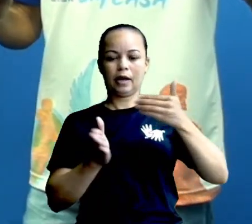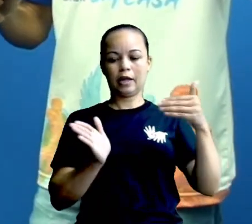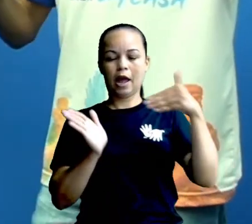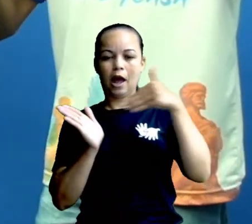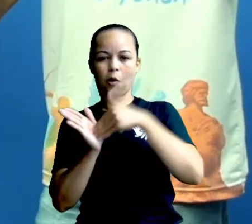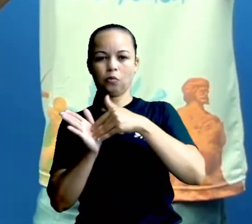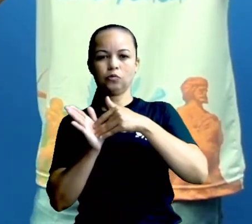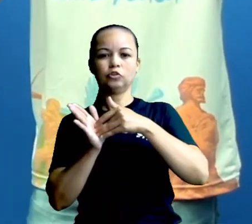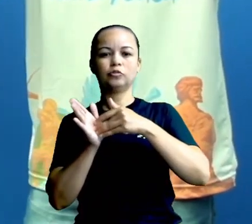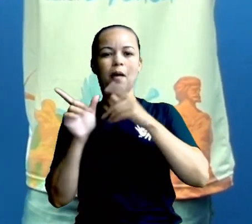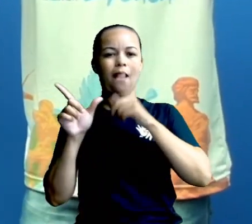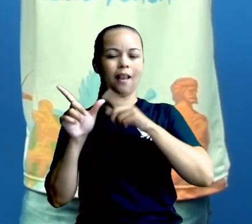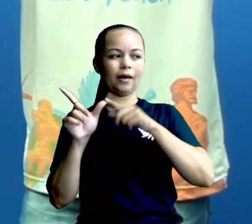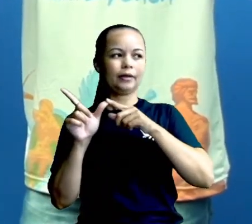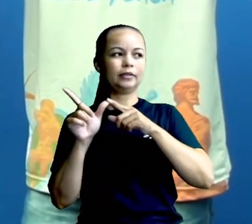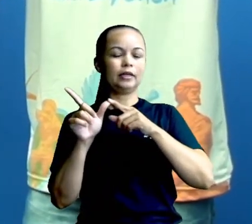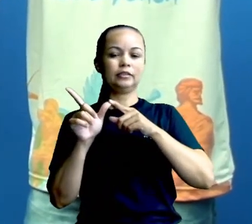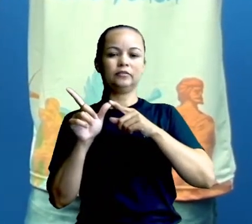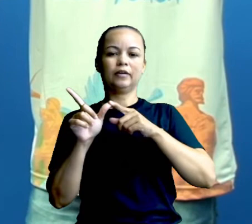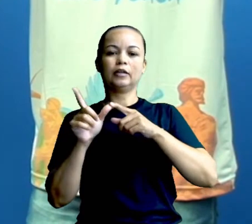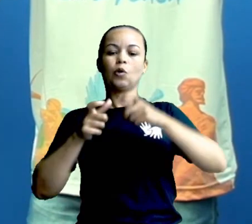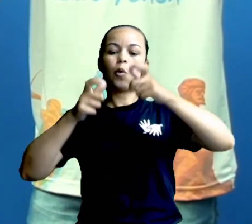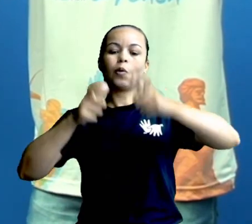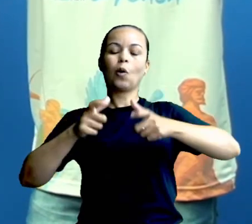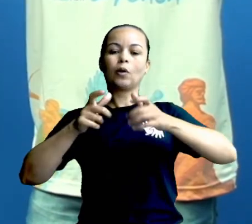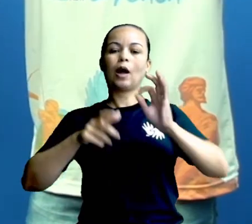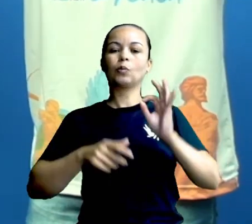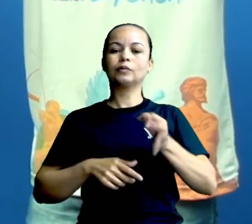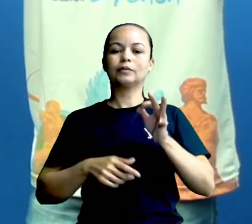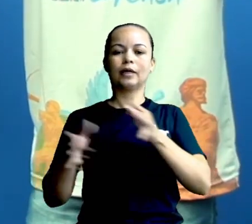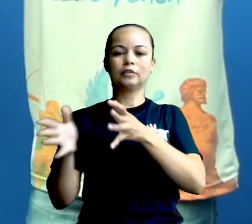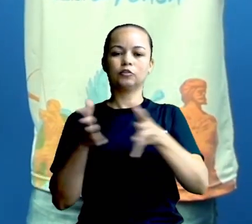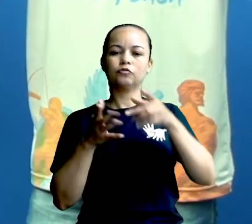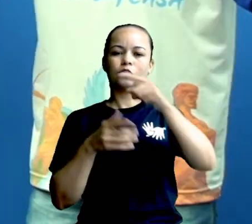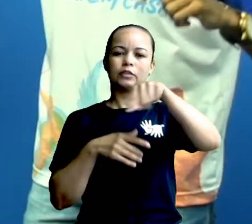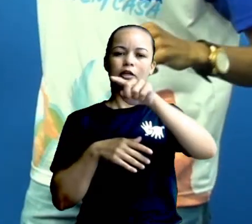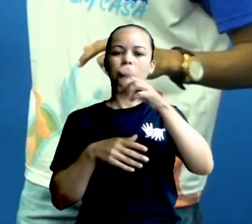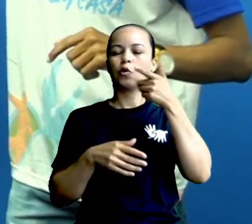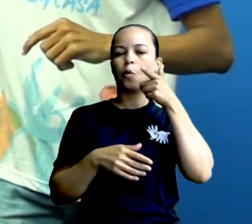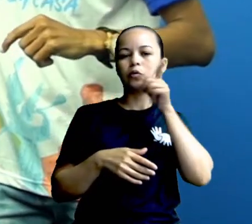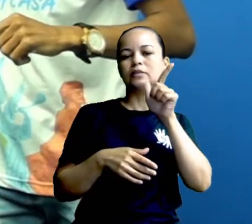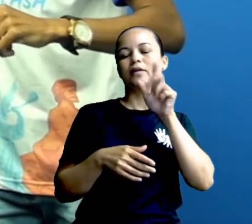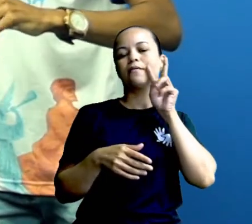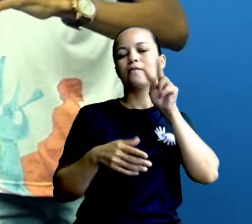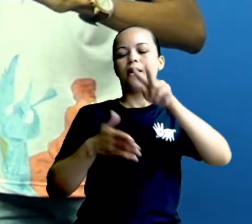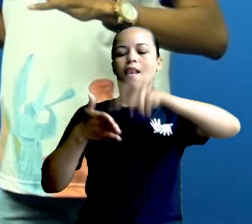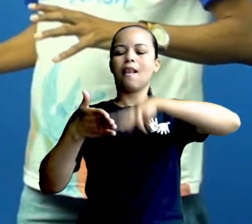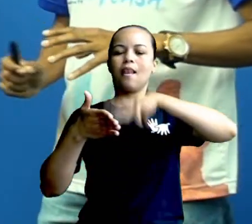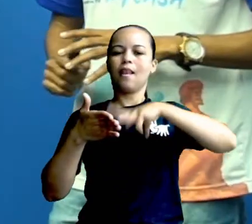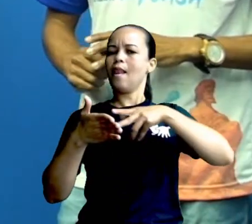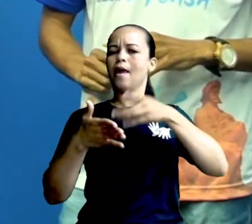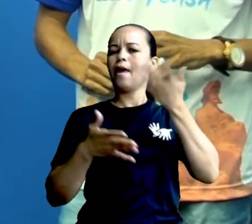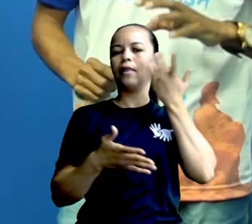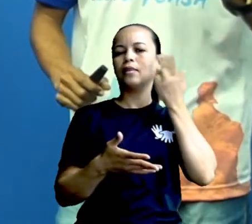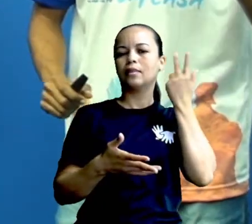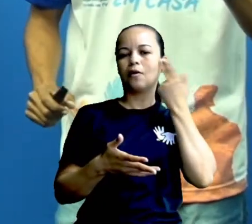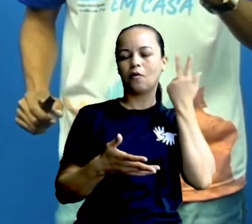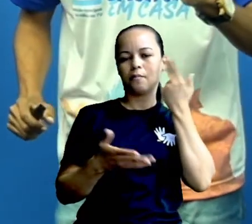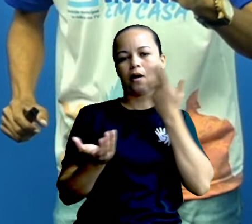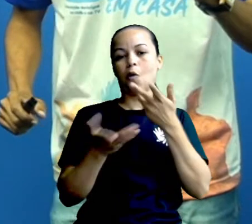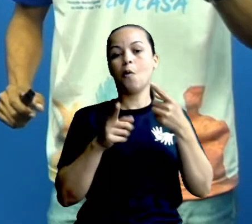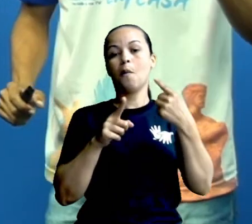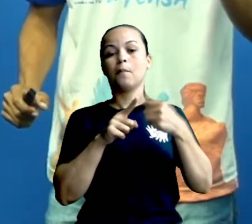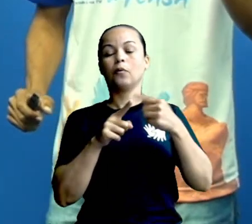primeira e a última letra estiverem no lugar certo, vocês conseguem ler isso aqui tranquilamente.